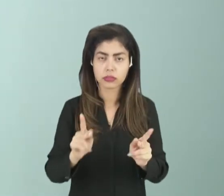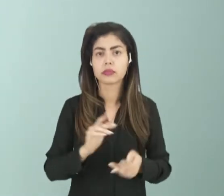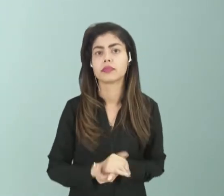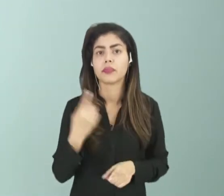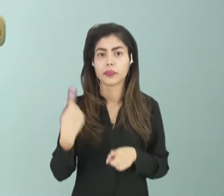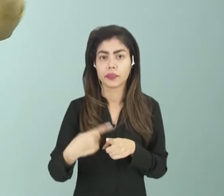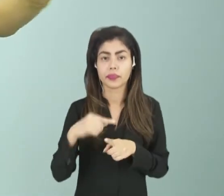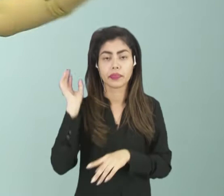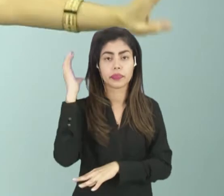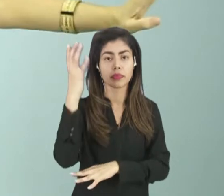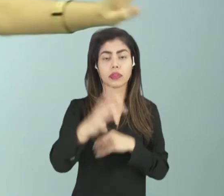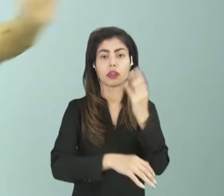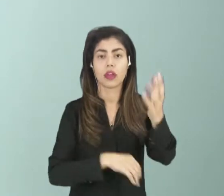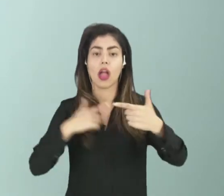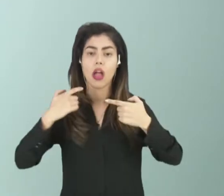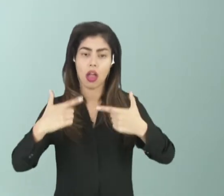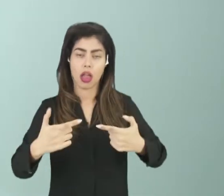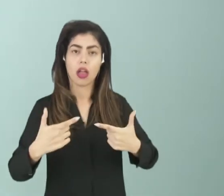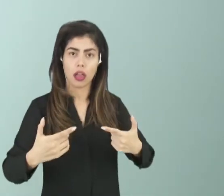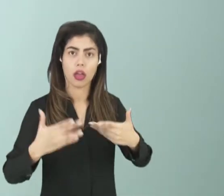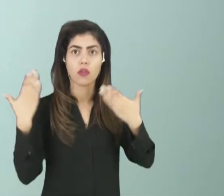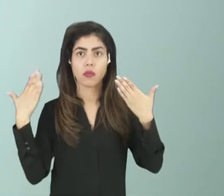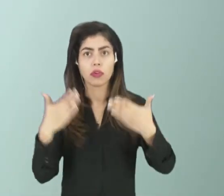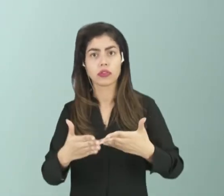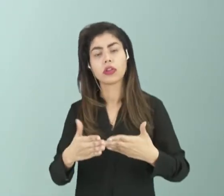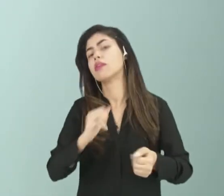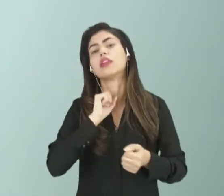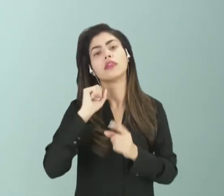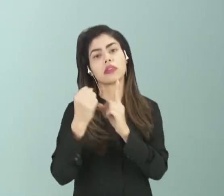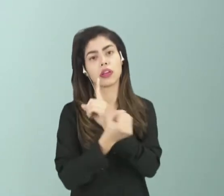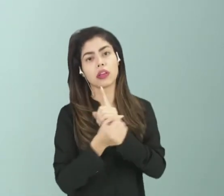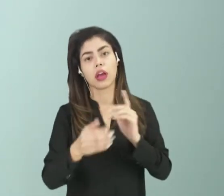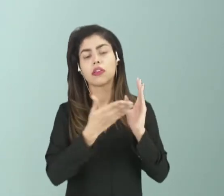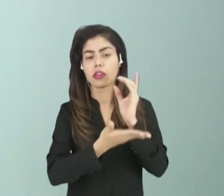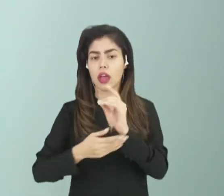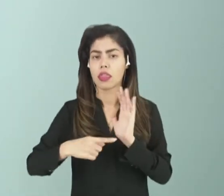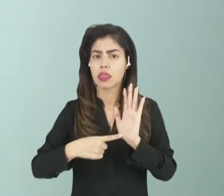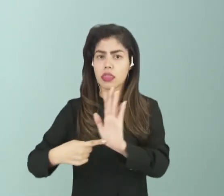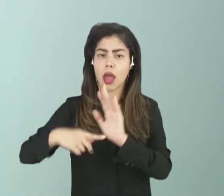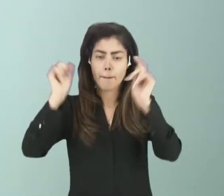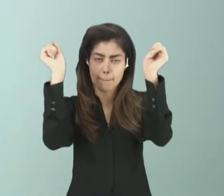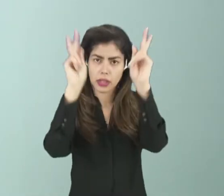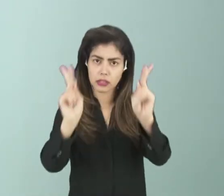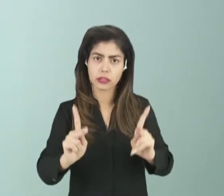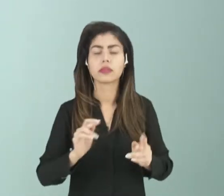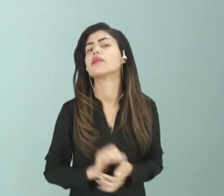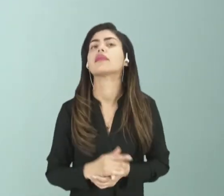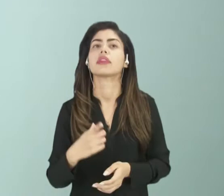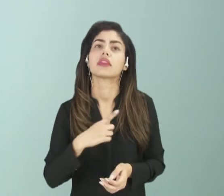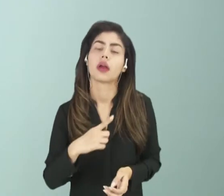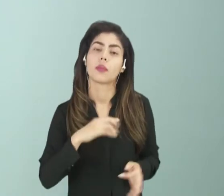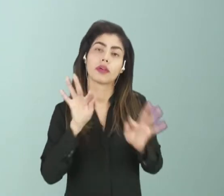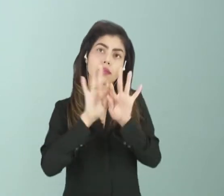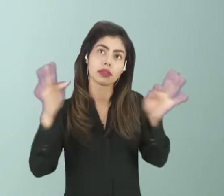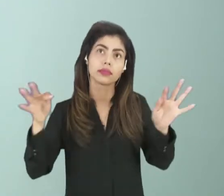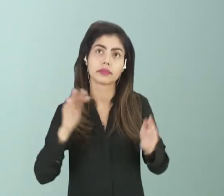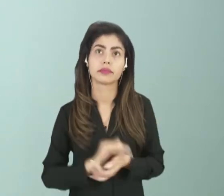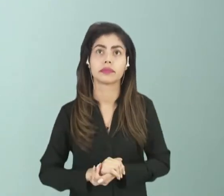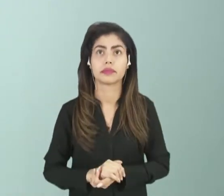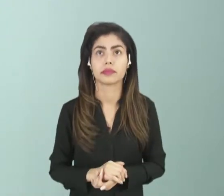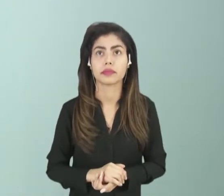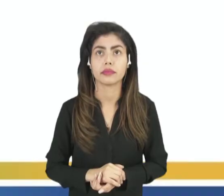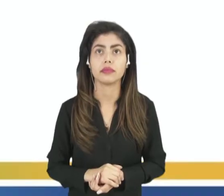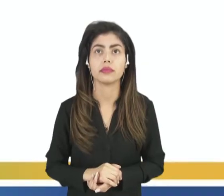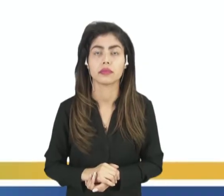porque na natureza nós vivemos em guerra e o objetivo da sociedade é estabelecer a paz. Então há uma frase, né, atribuída a Hobbes